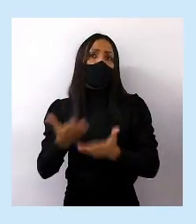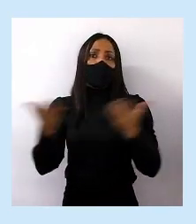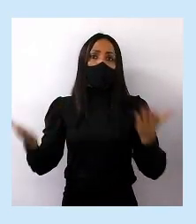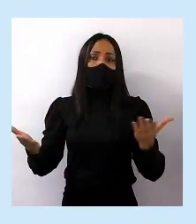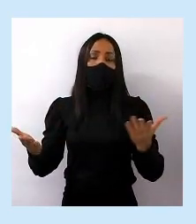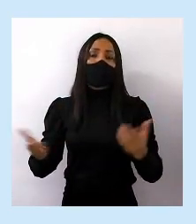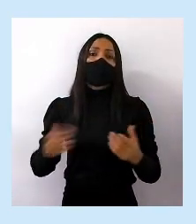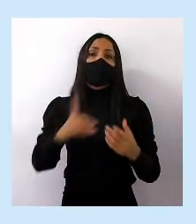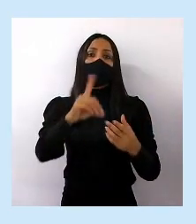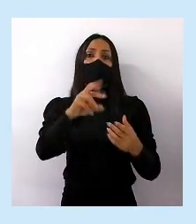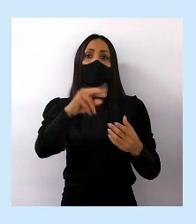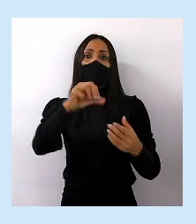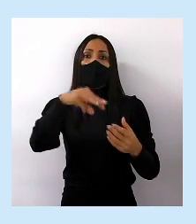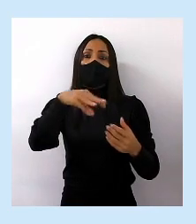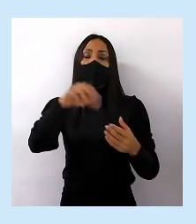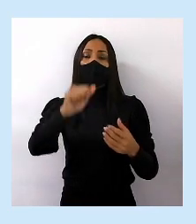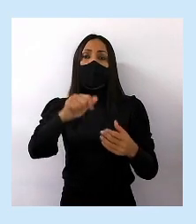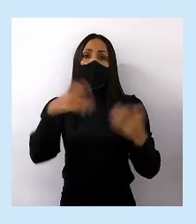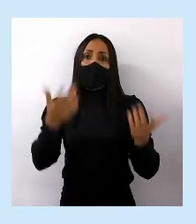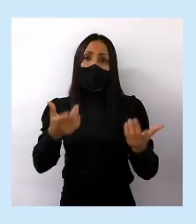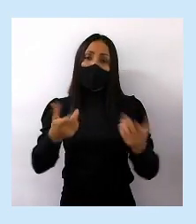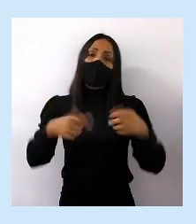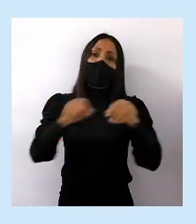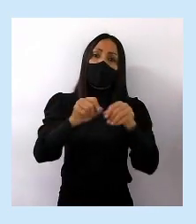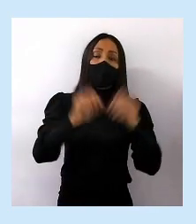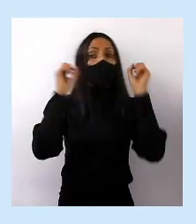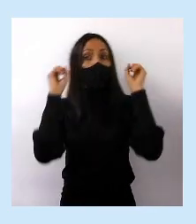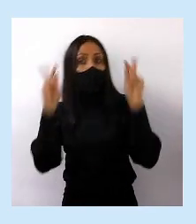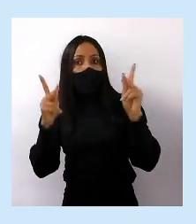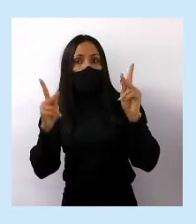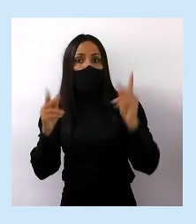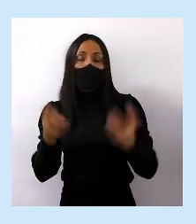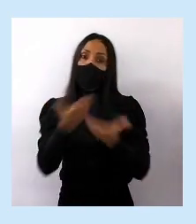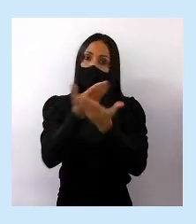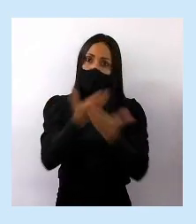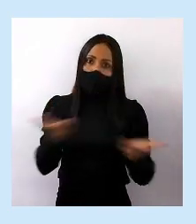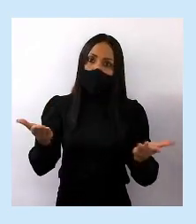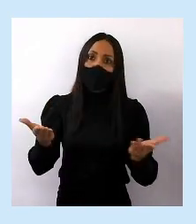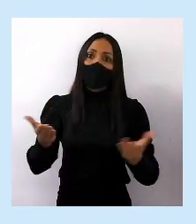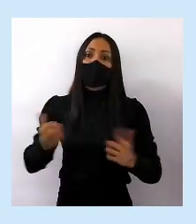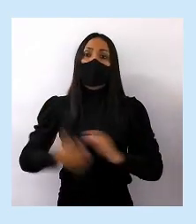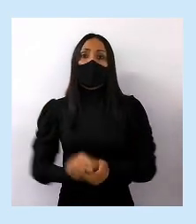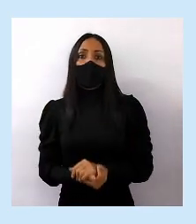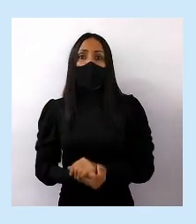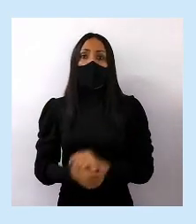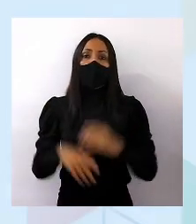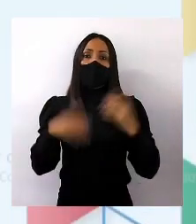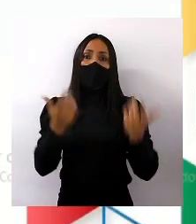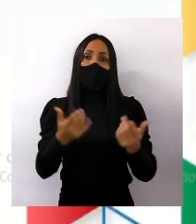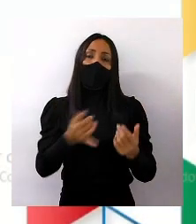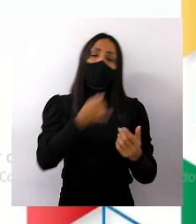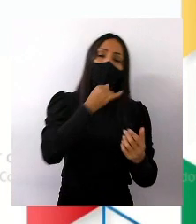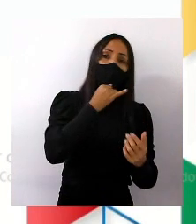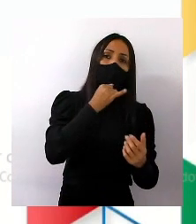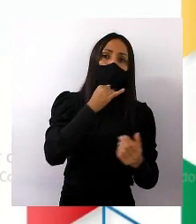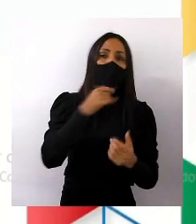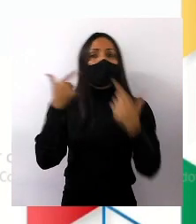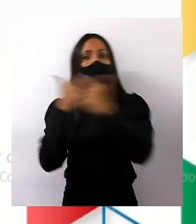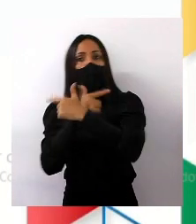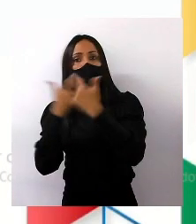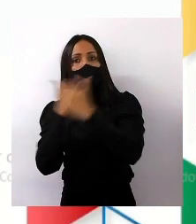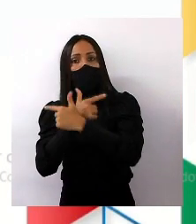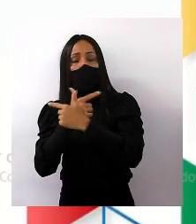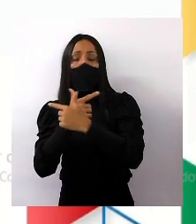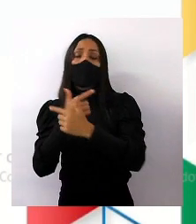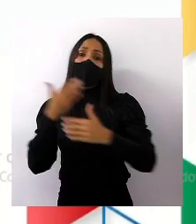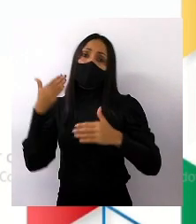drama, ele é ação, ok? Então tá aí, ó. A tragédia e a comédia, elas fazem parte